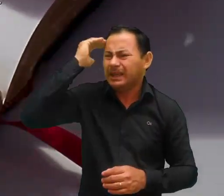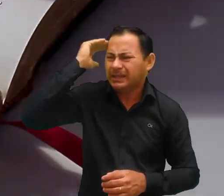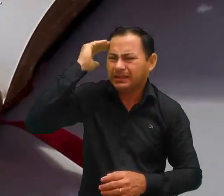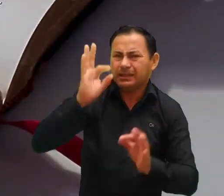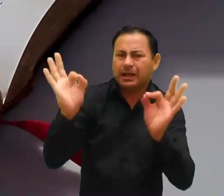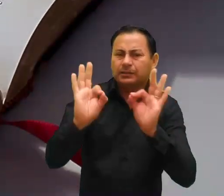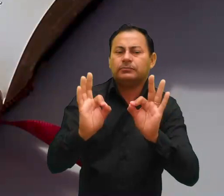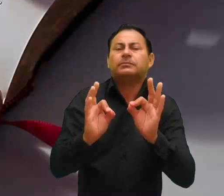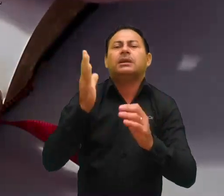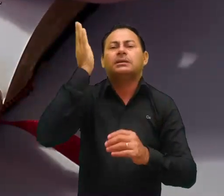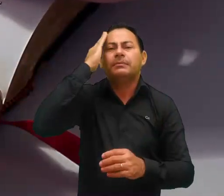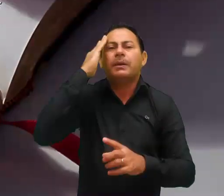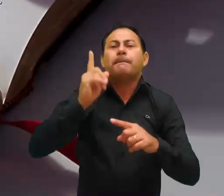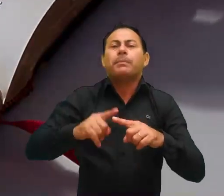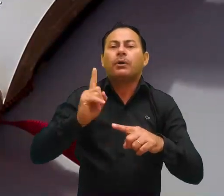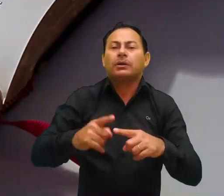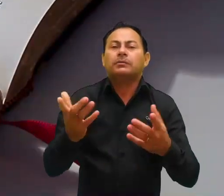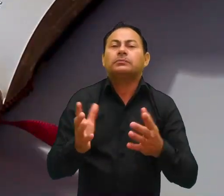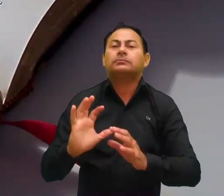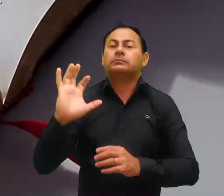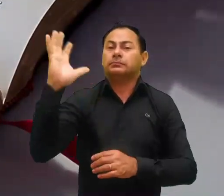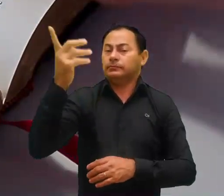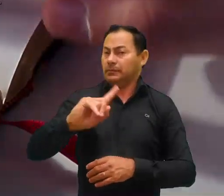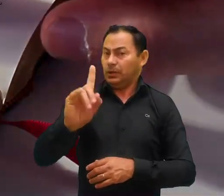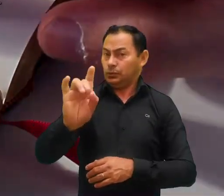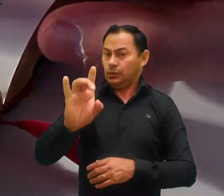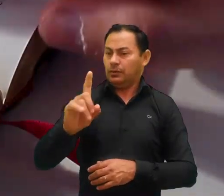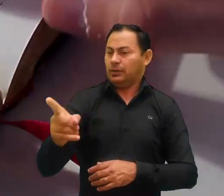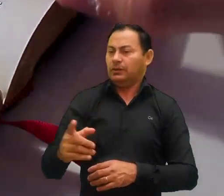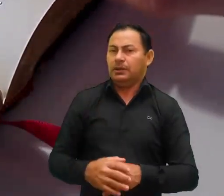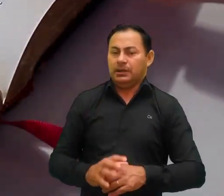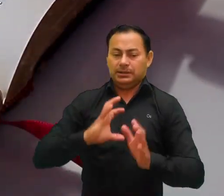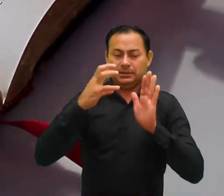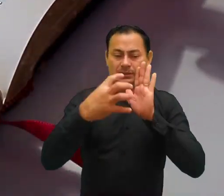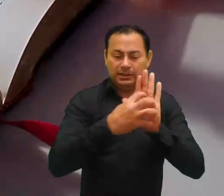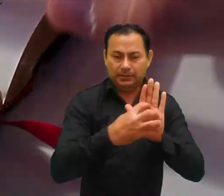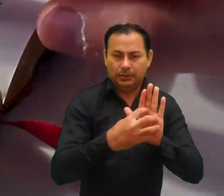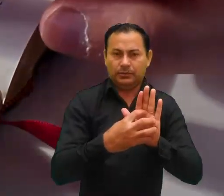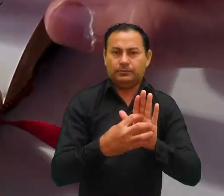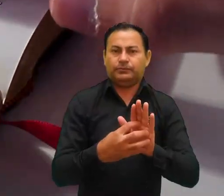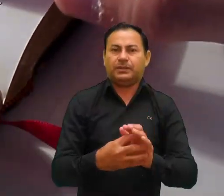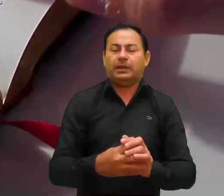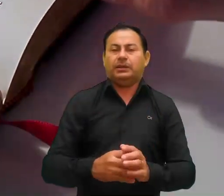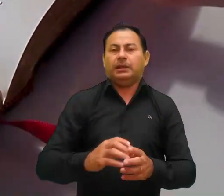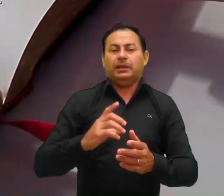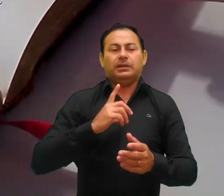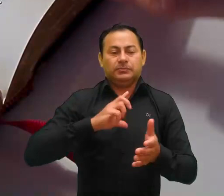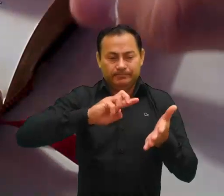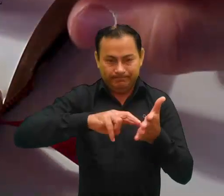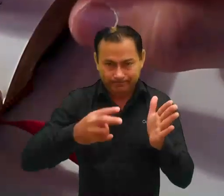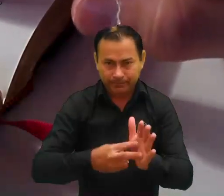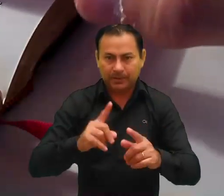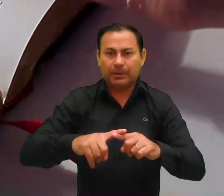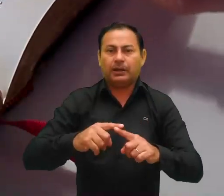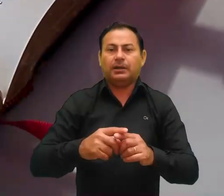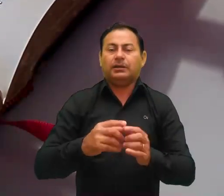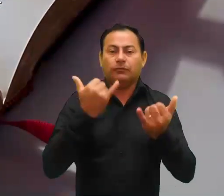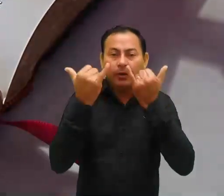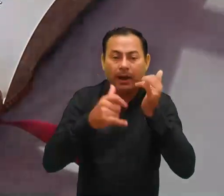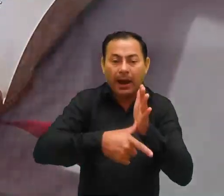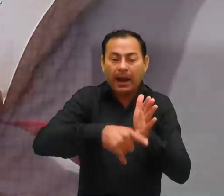entendendo nada e dá para saber por quê, né? Isso acontece não só porque esses símbolos são criptográficos, mas também